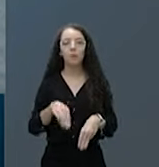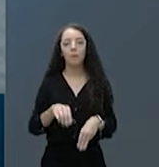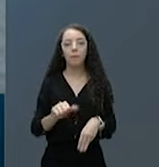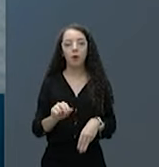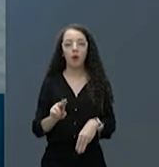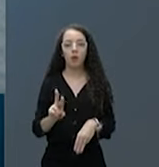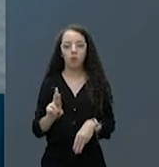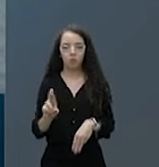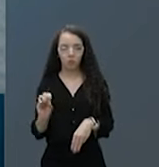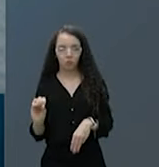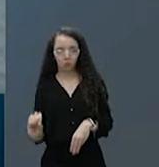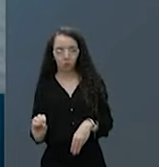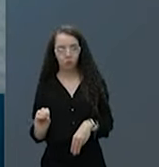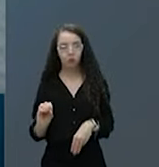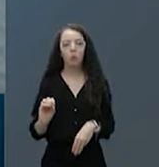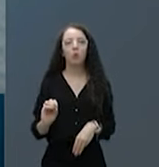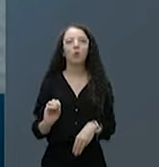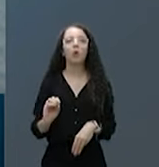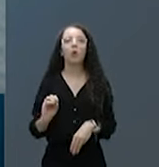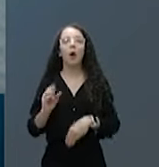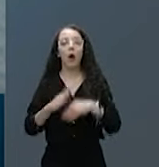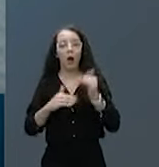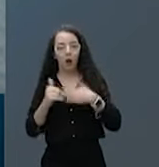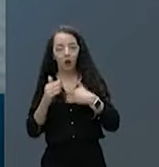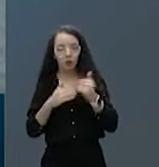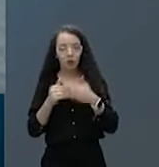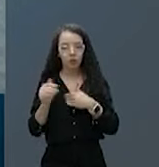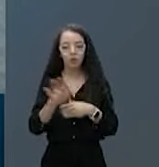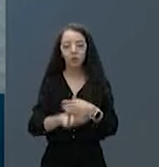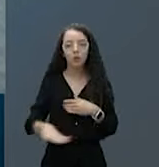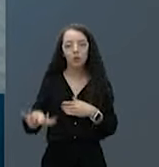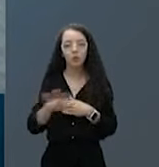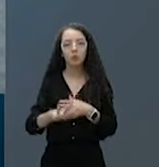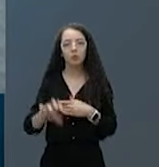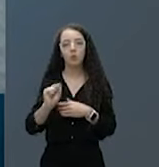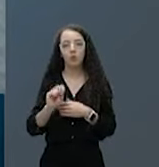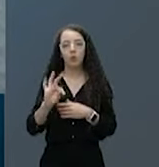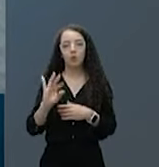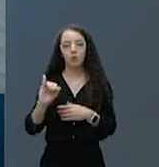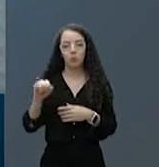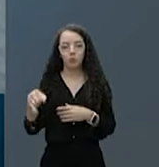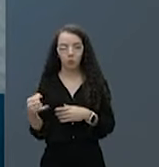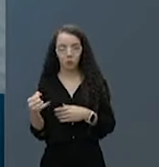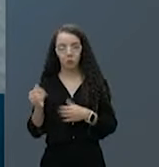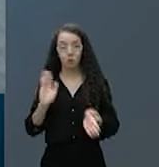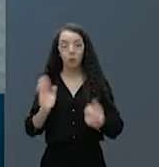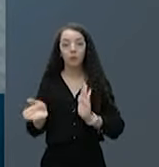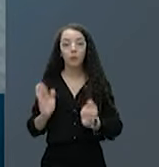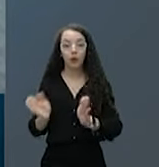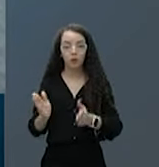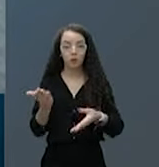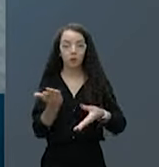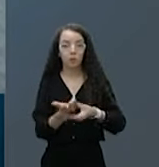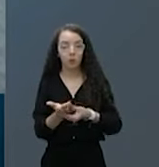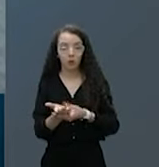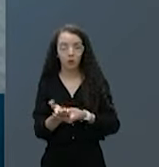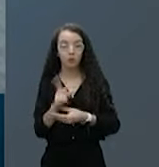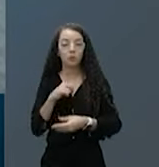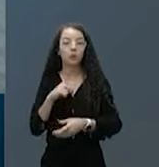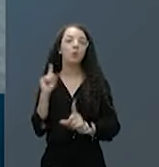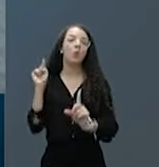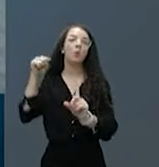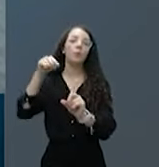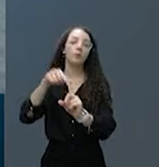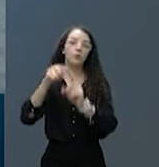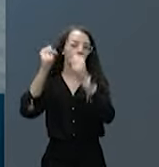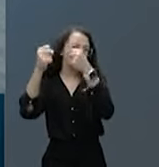do, aspas, escopo de atuação do STJ nessa fase processual, elas possuíam o objetivo de apenas esclarecer